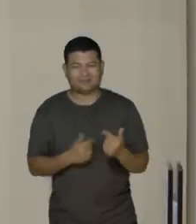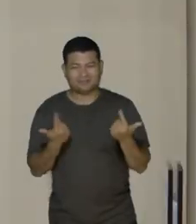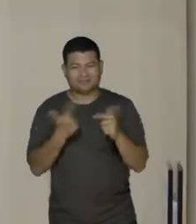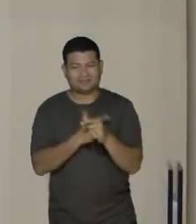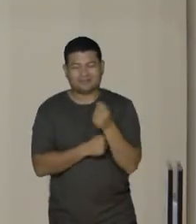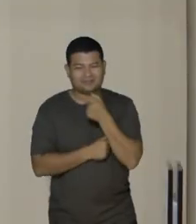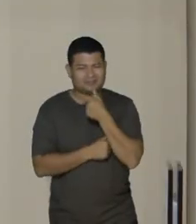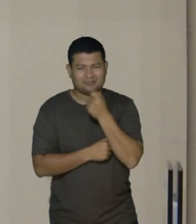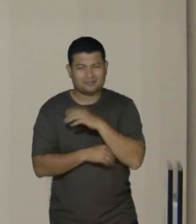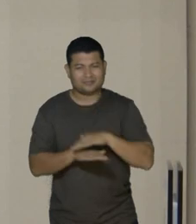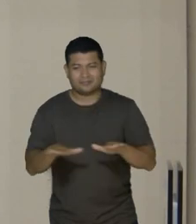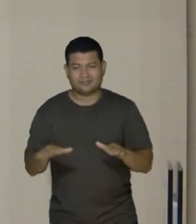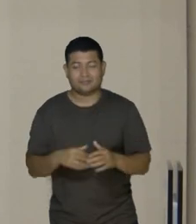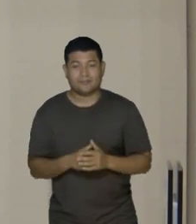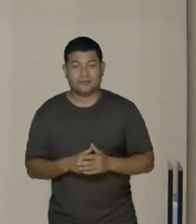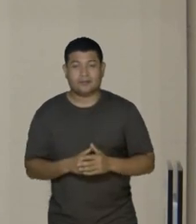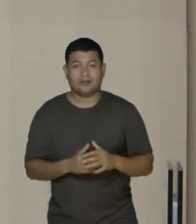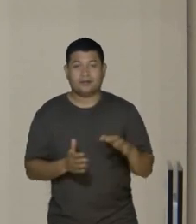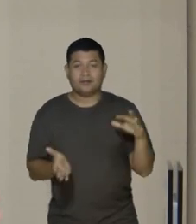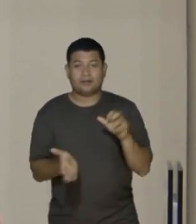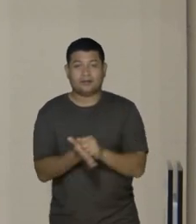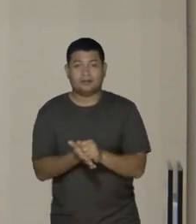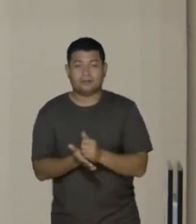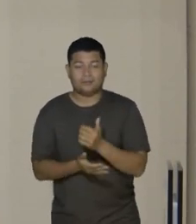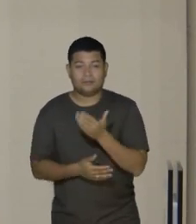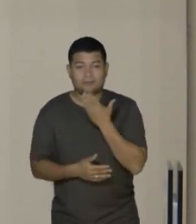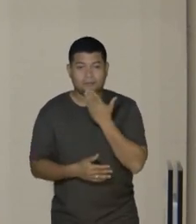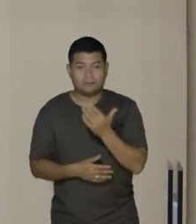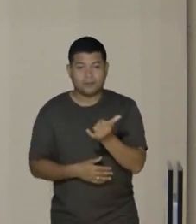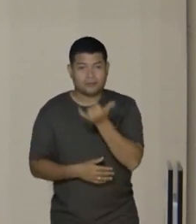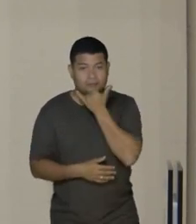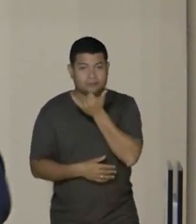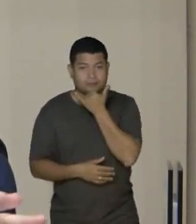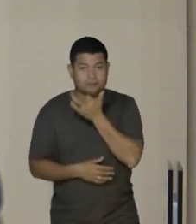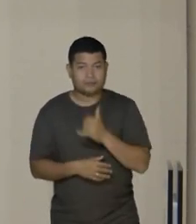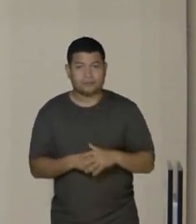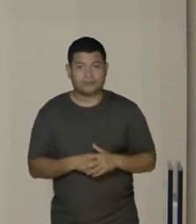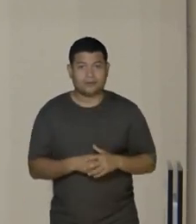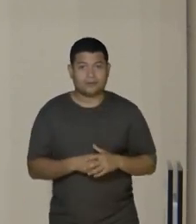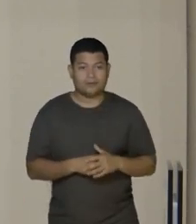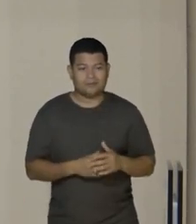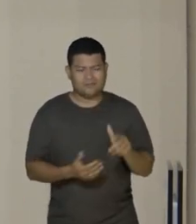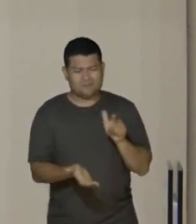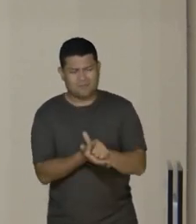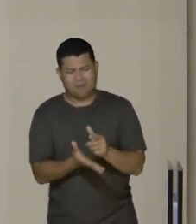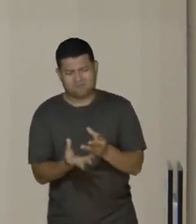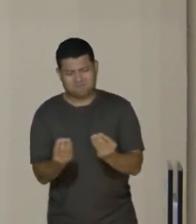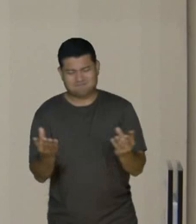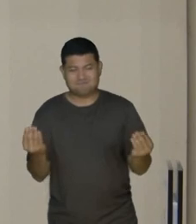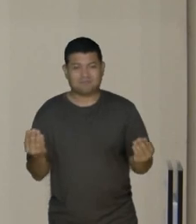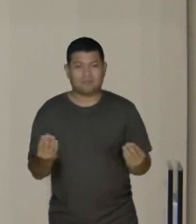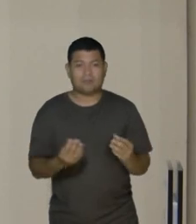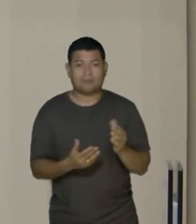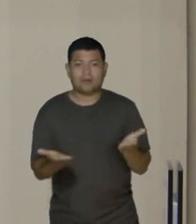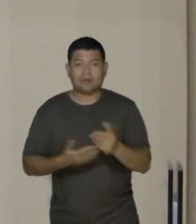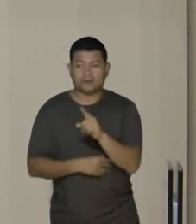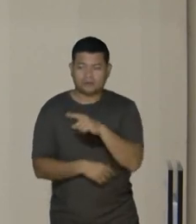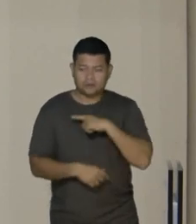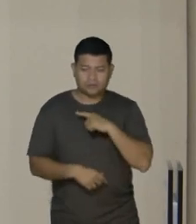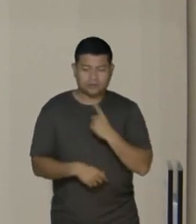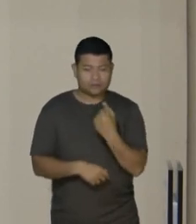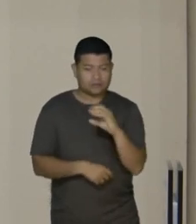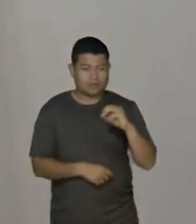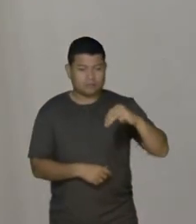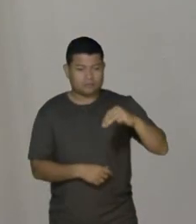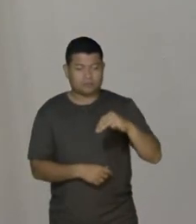A inscrição do deputado Sargento Lima, peço desculpa que não está tanto papel hoje aqui, mas não estava, mas Vossa Excelência tem um tempo de 10 minutos para a sua